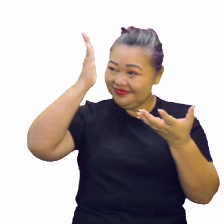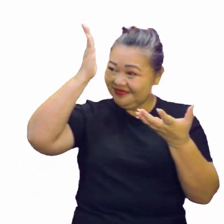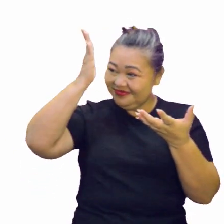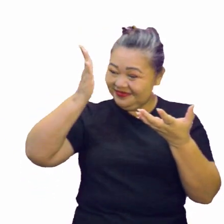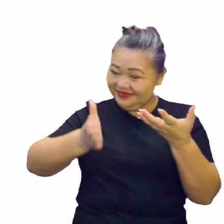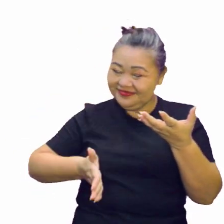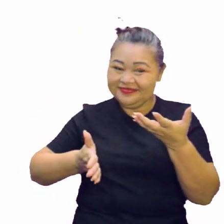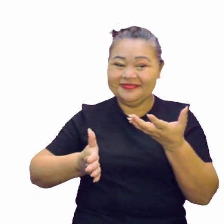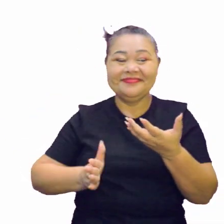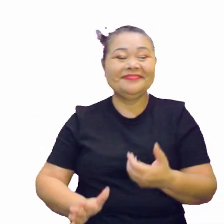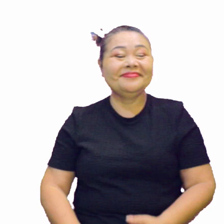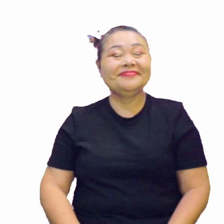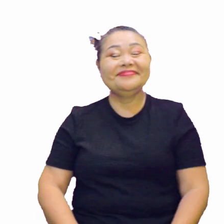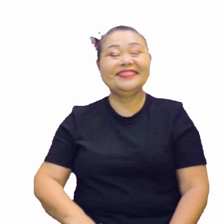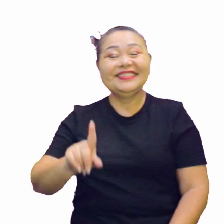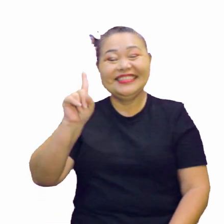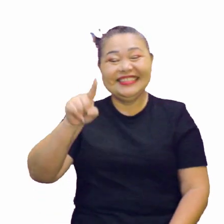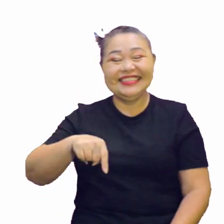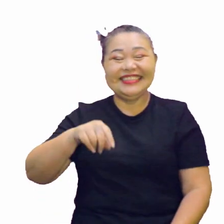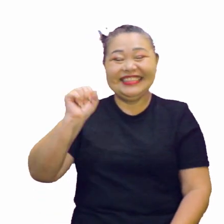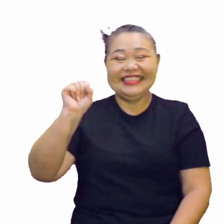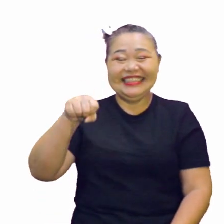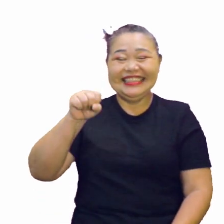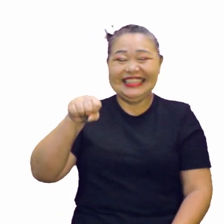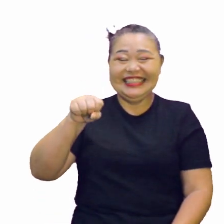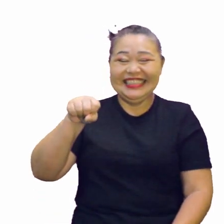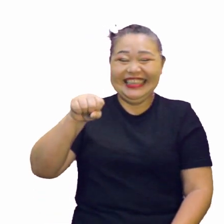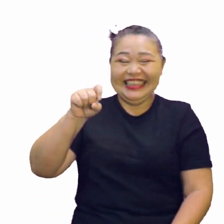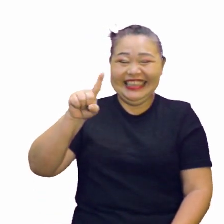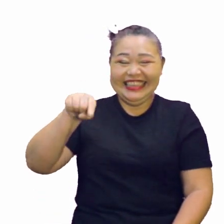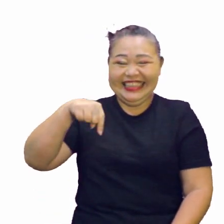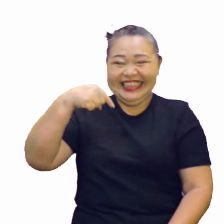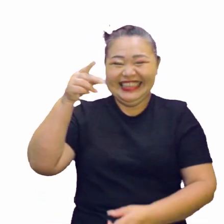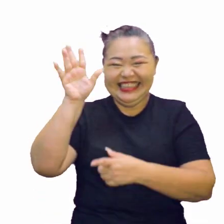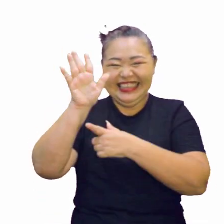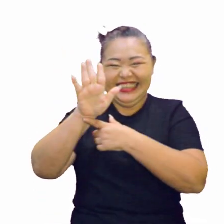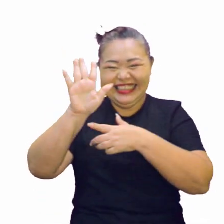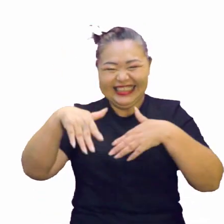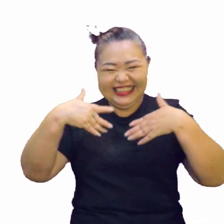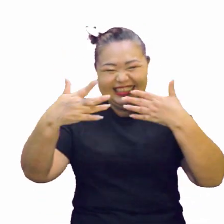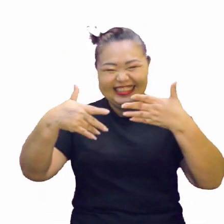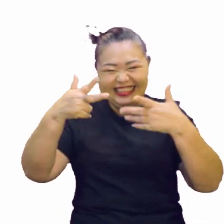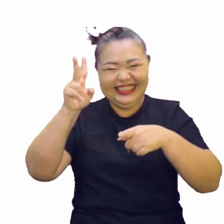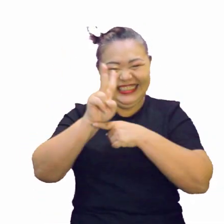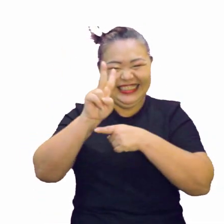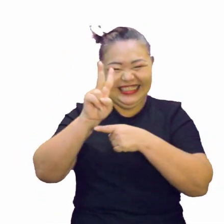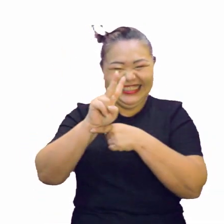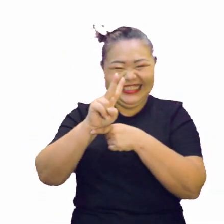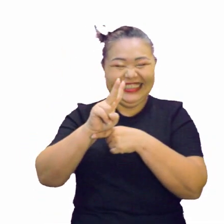verticais. Isso, sim, auxilia todo o processo de manutenção.